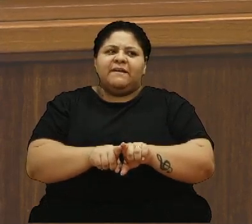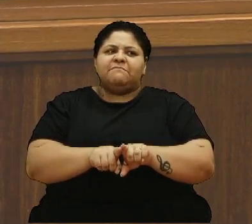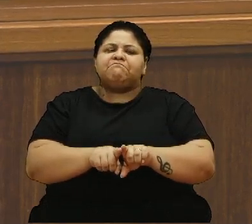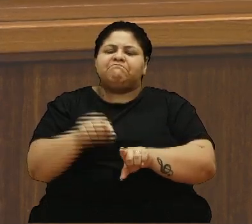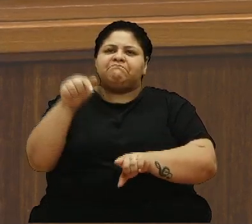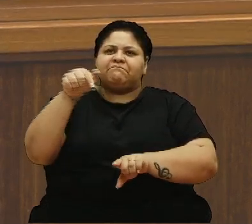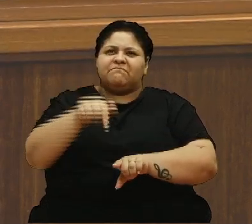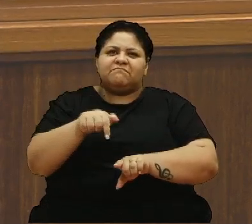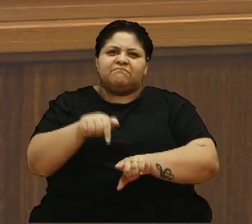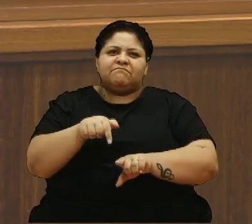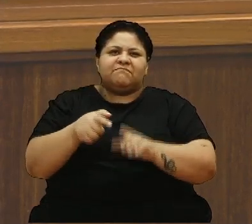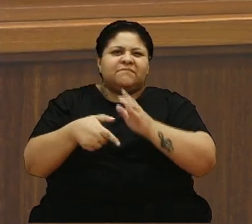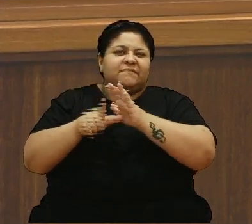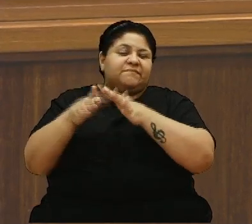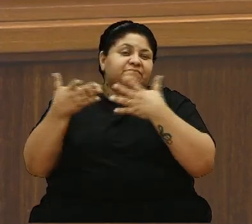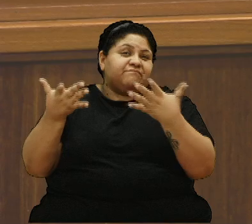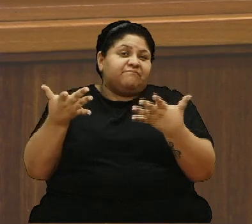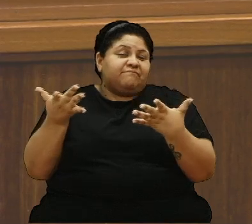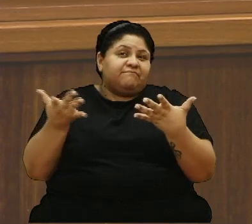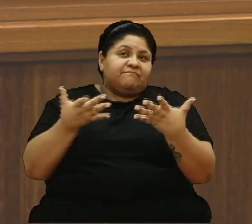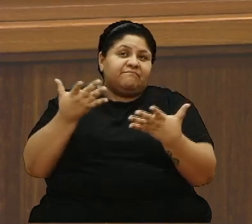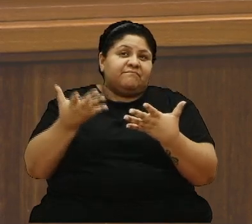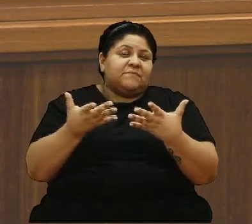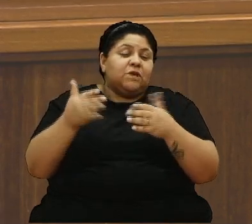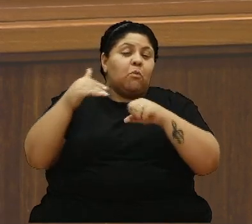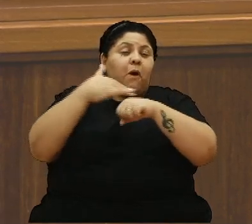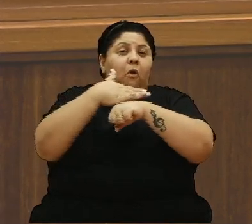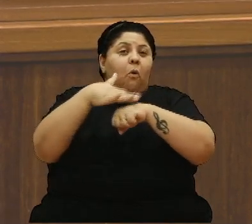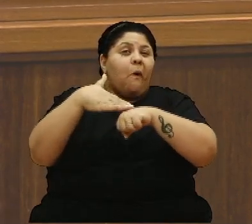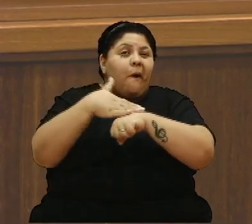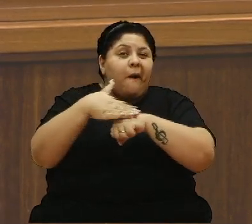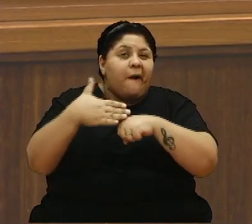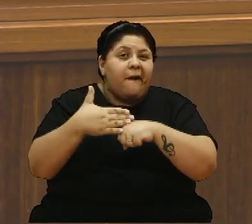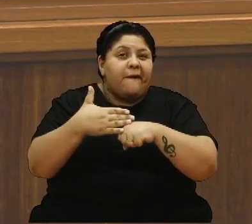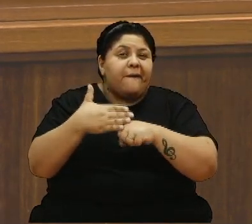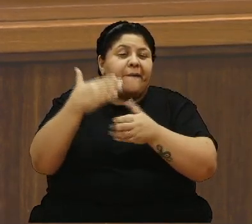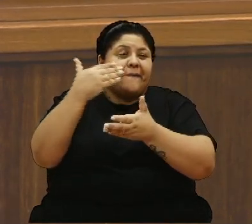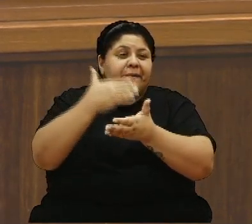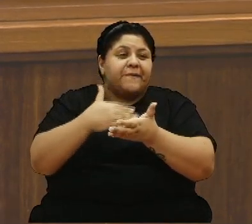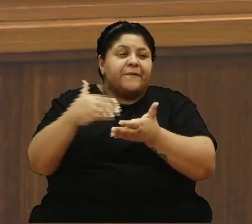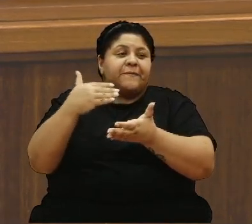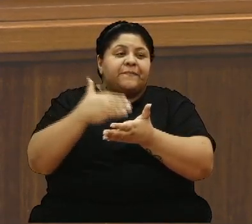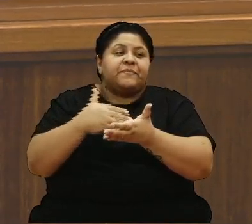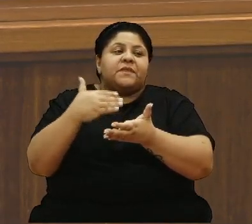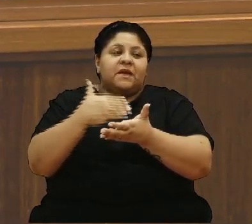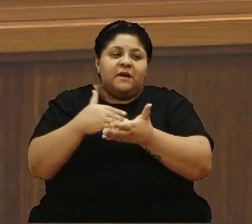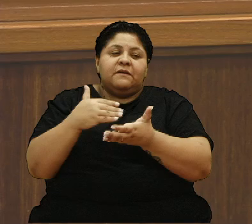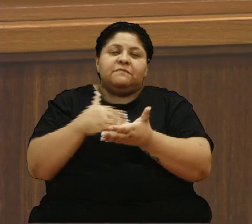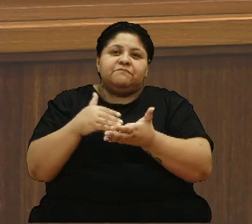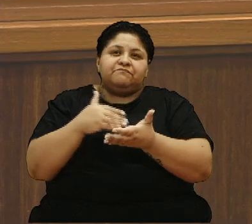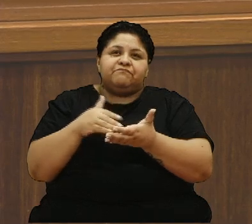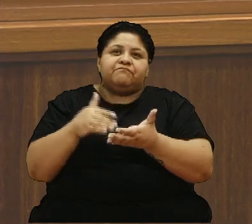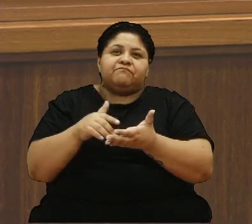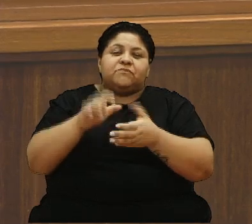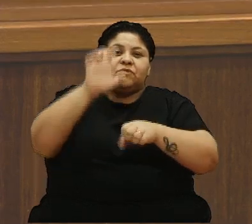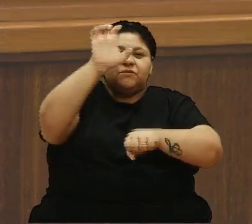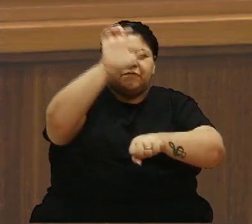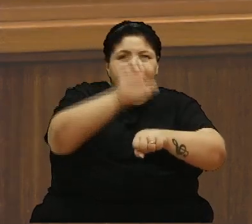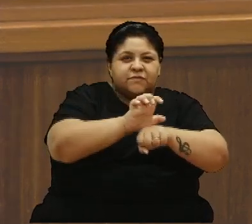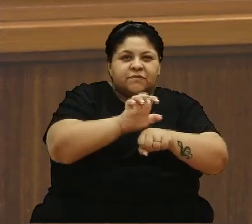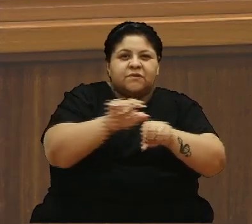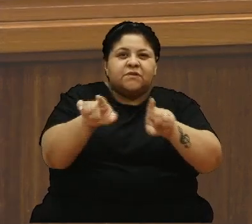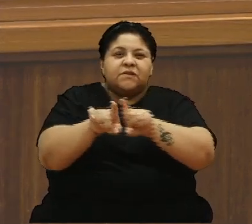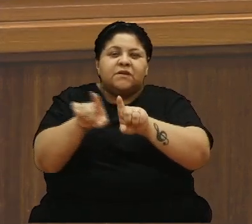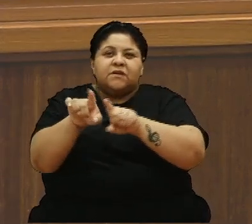era, ou é, ou será, uma conversa com o secretário de Segurança Pública do Estado e